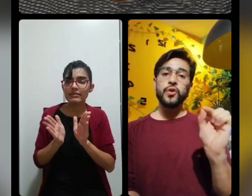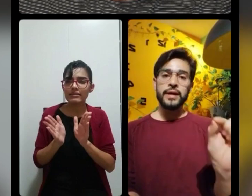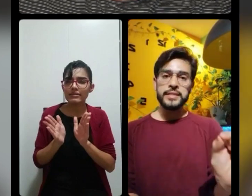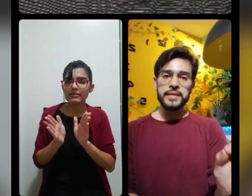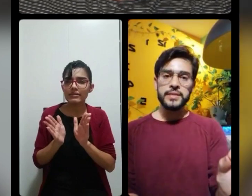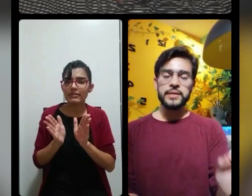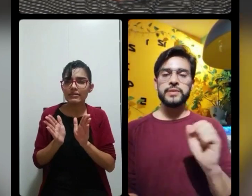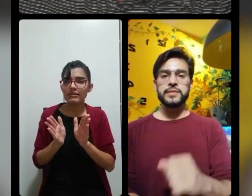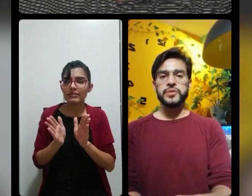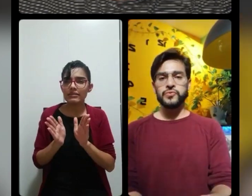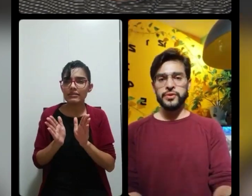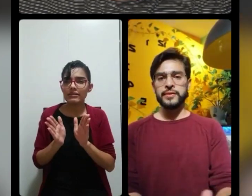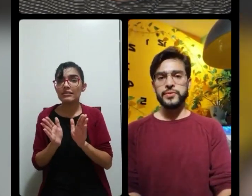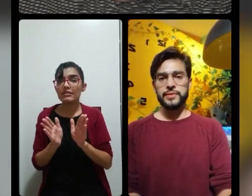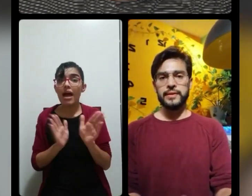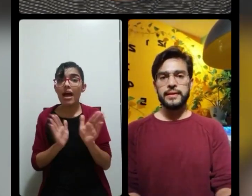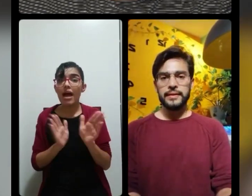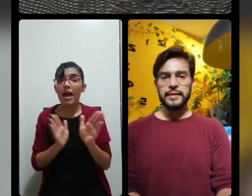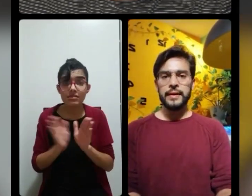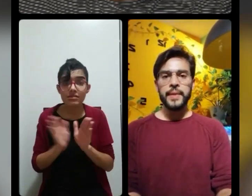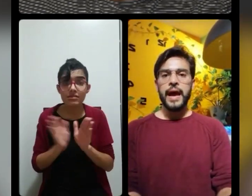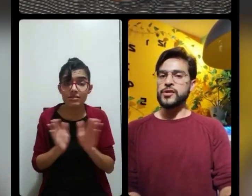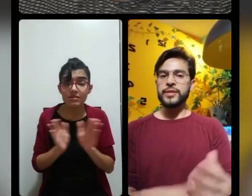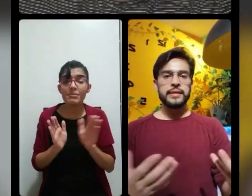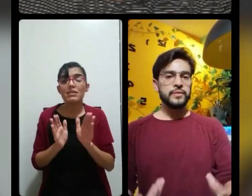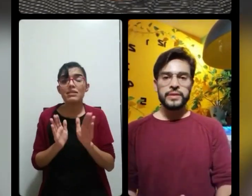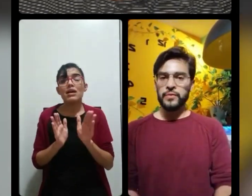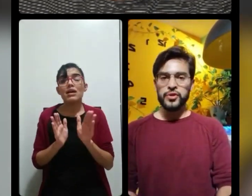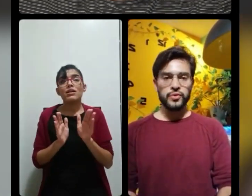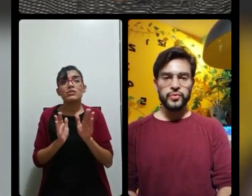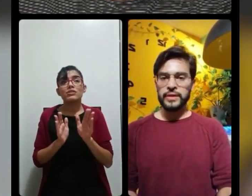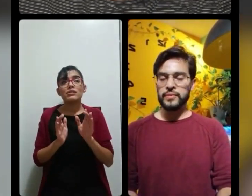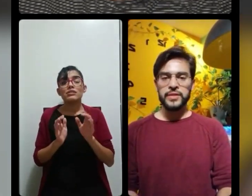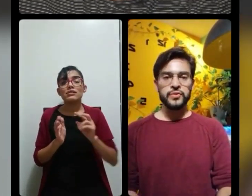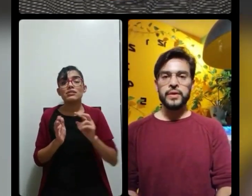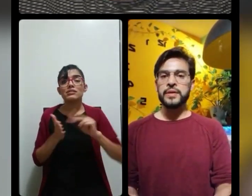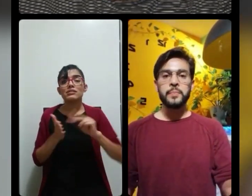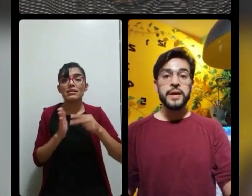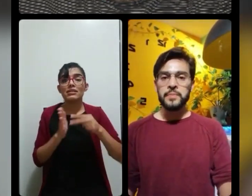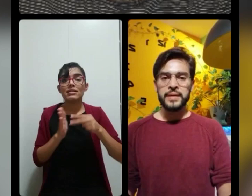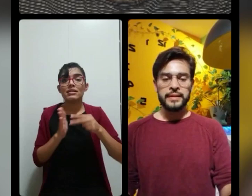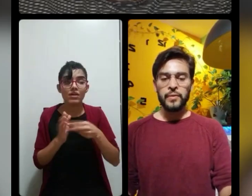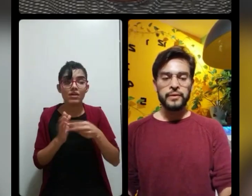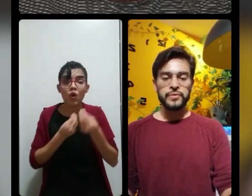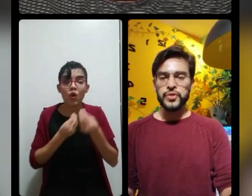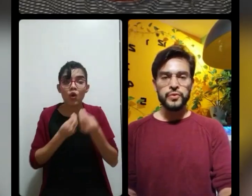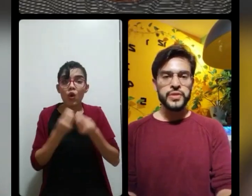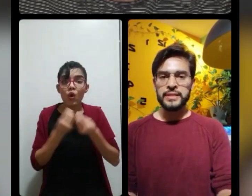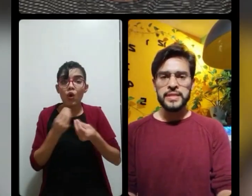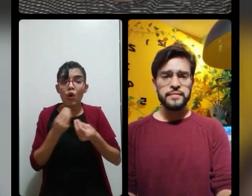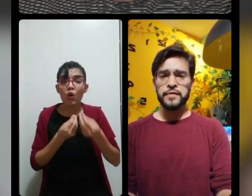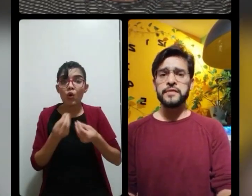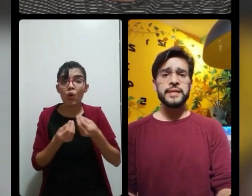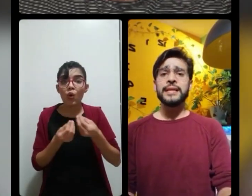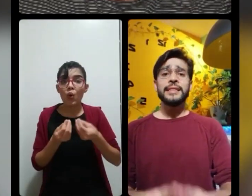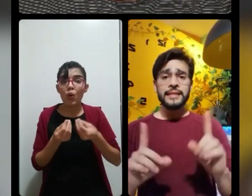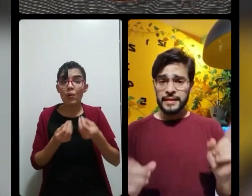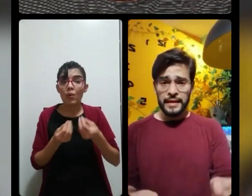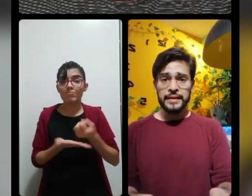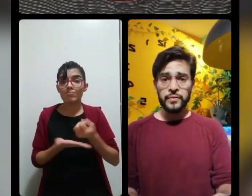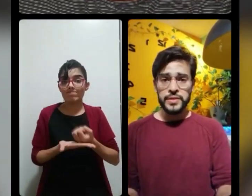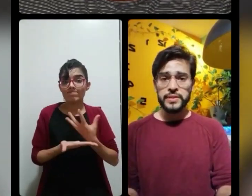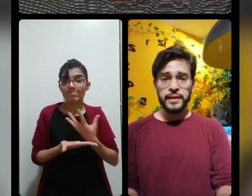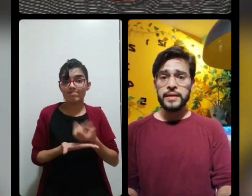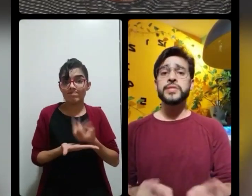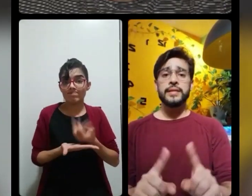é a escolarização desses sujeitos. Né? A gente ainda não tem uma estrutura educacional que permita ao aluno surdo se desenvolver